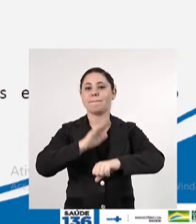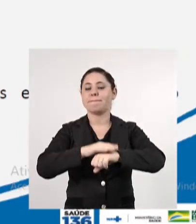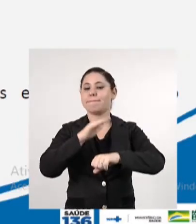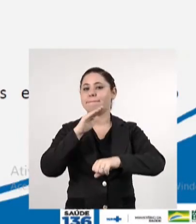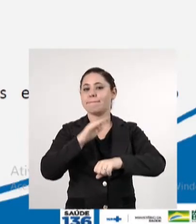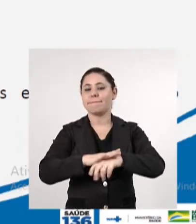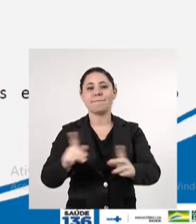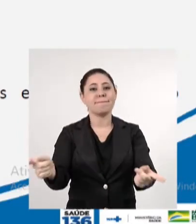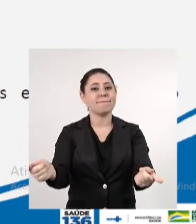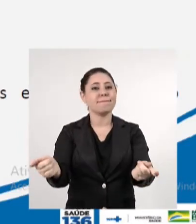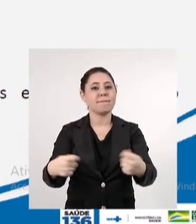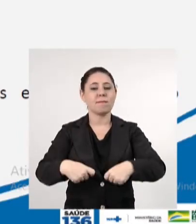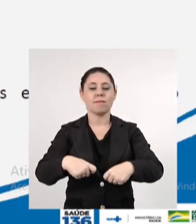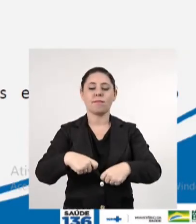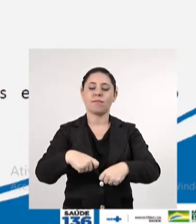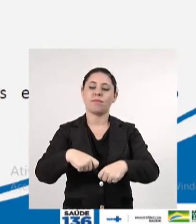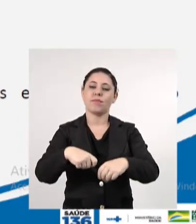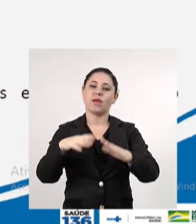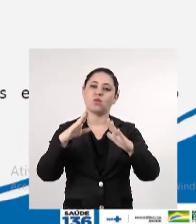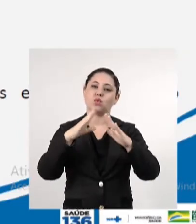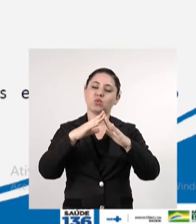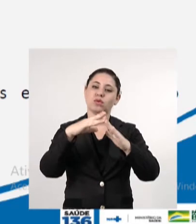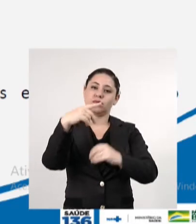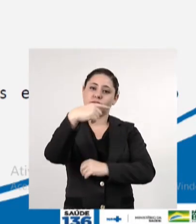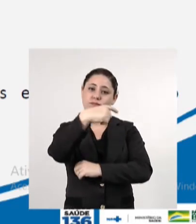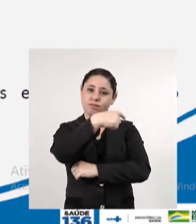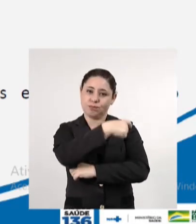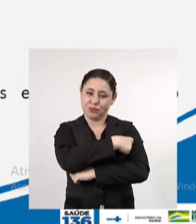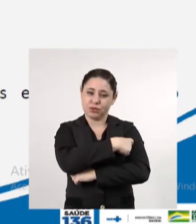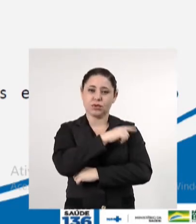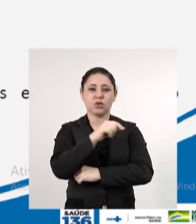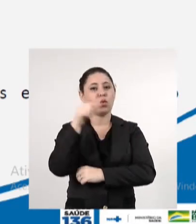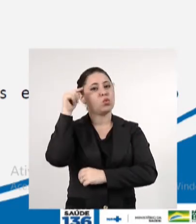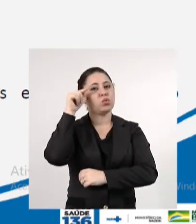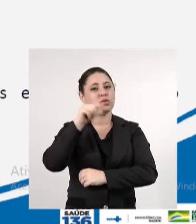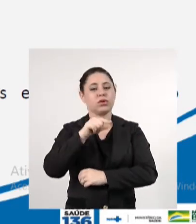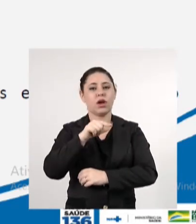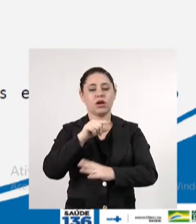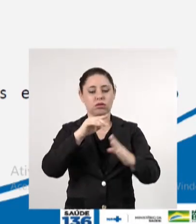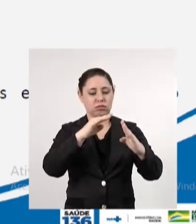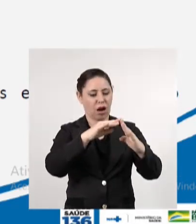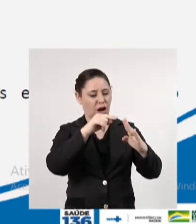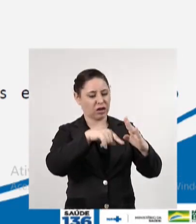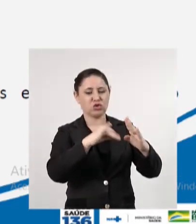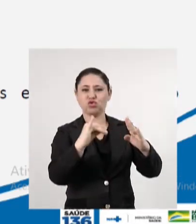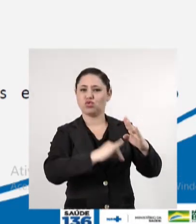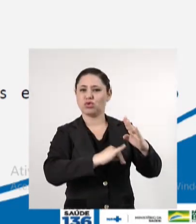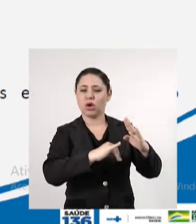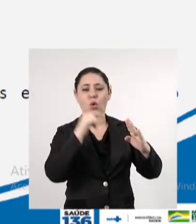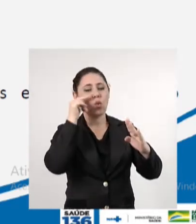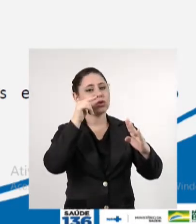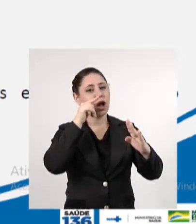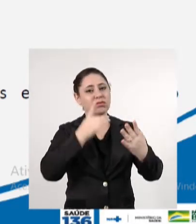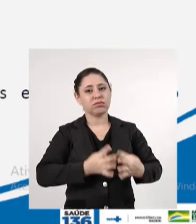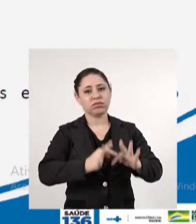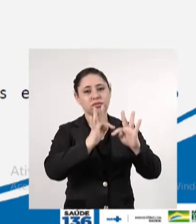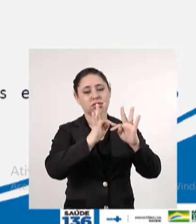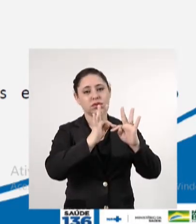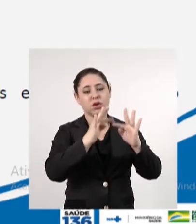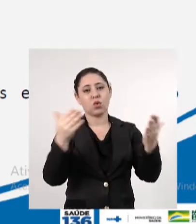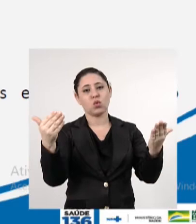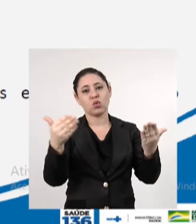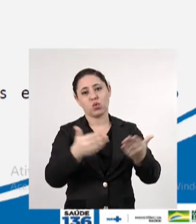capacidade instalada das unidades básicas de saúde, para que a gente consiga que essas unidades tenham capacidade de informatização.